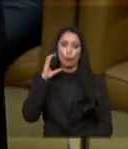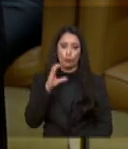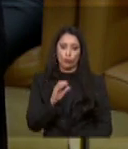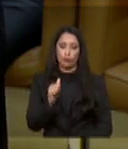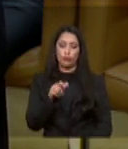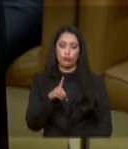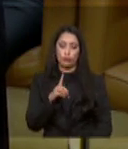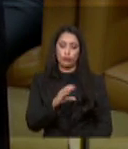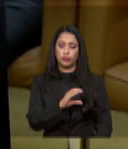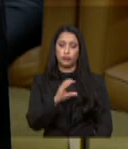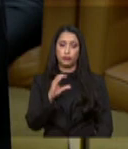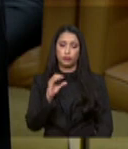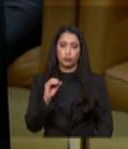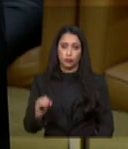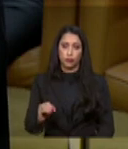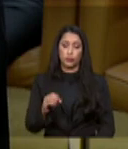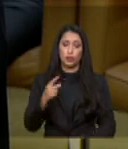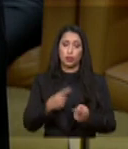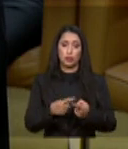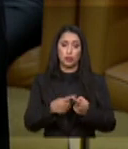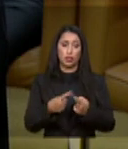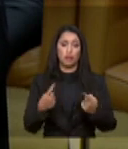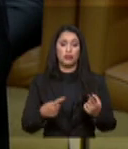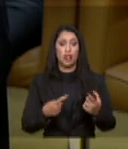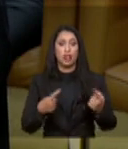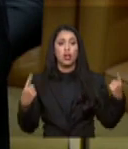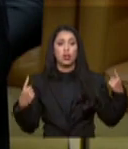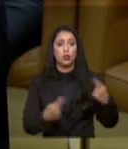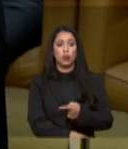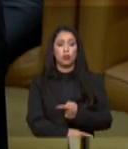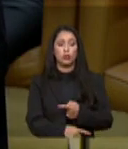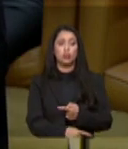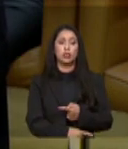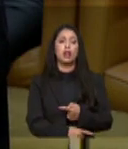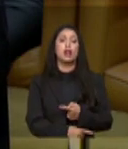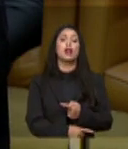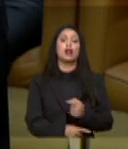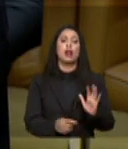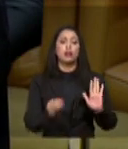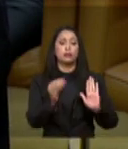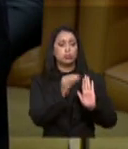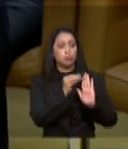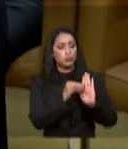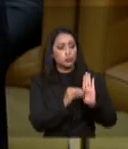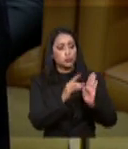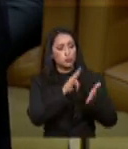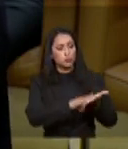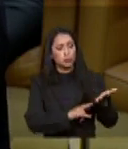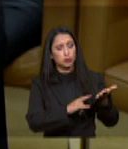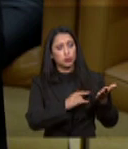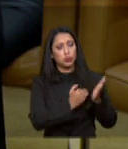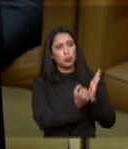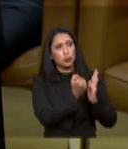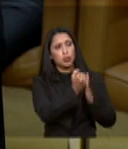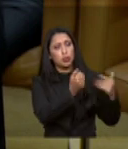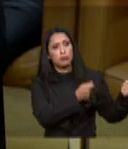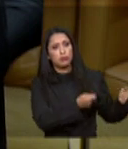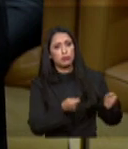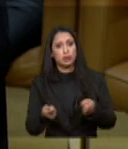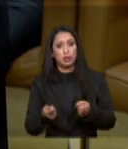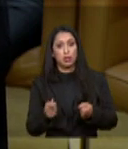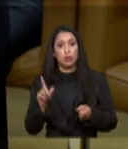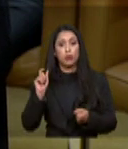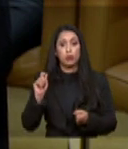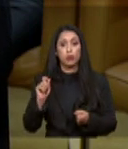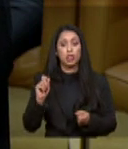atos omissivos violam gravemente os preceitos fundamentais elencados na petição inicial, dos direitos fundamentais